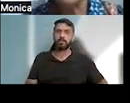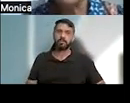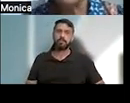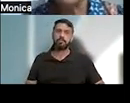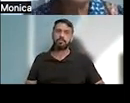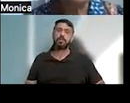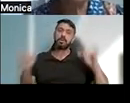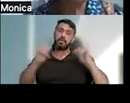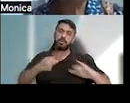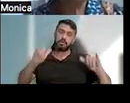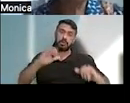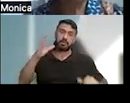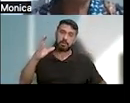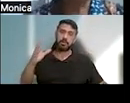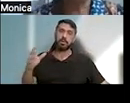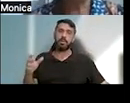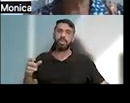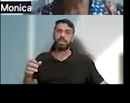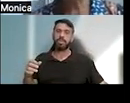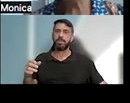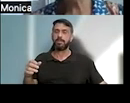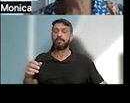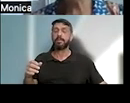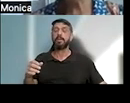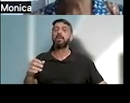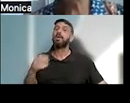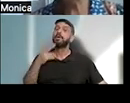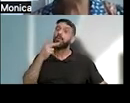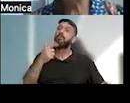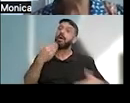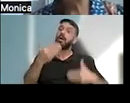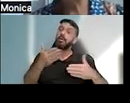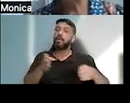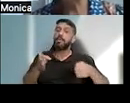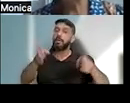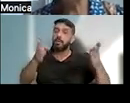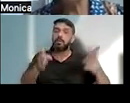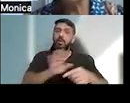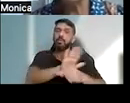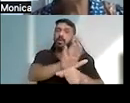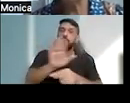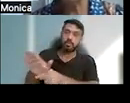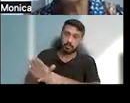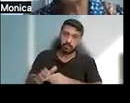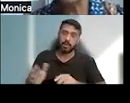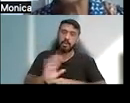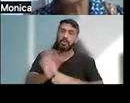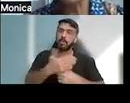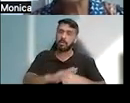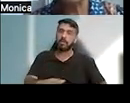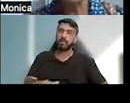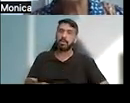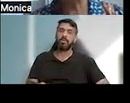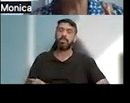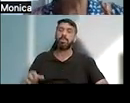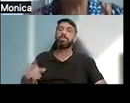divulgação científica também. Então, vai direcionando os alunos para colaborar com diferentes pessoas para a